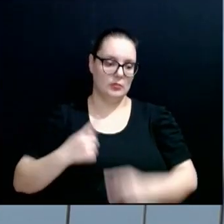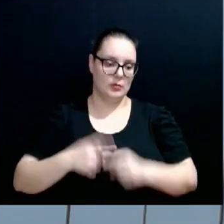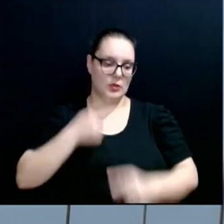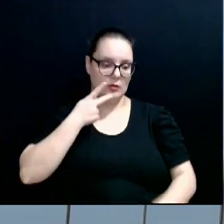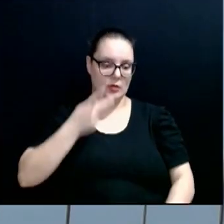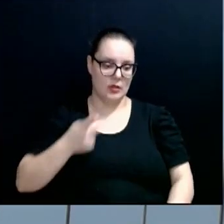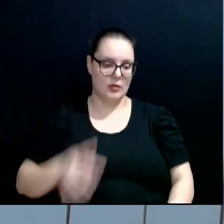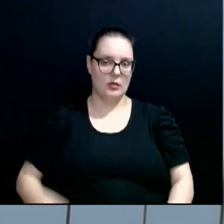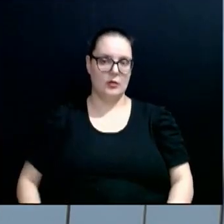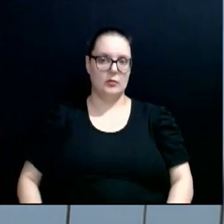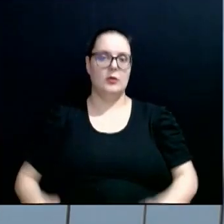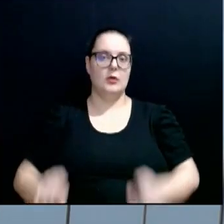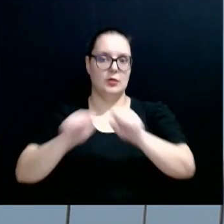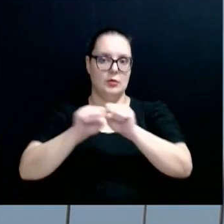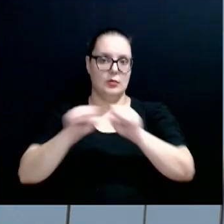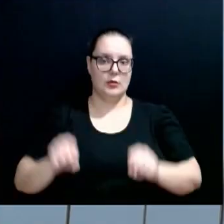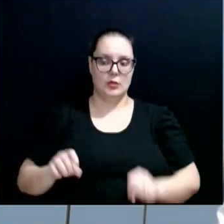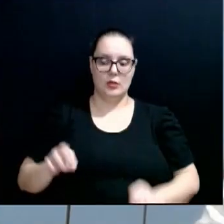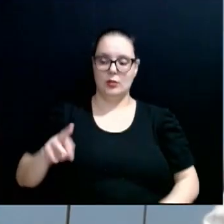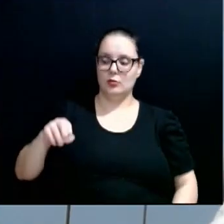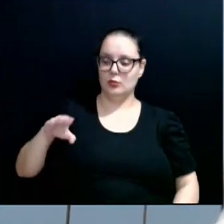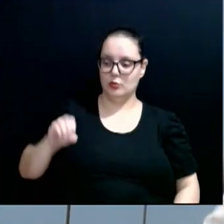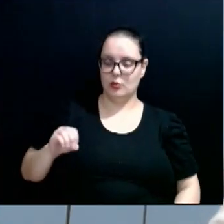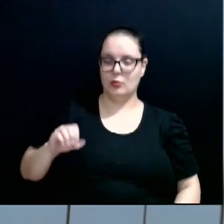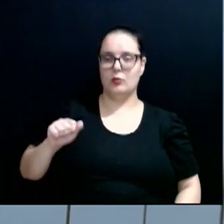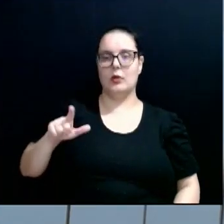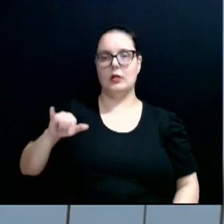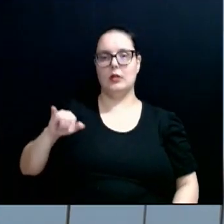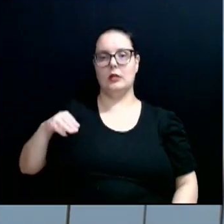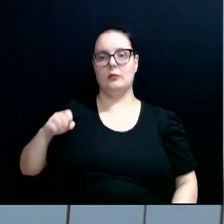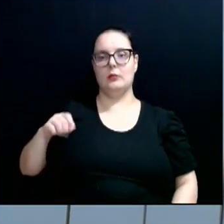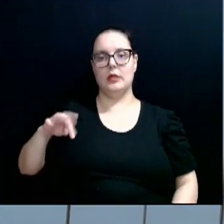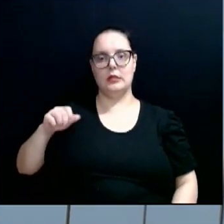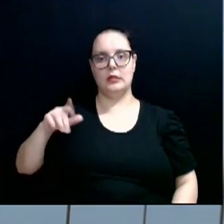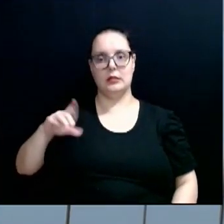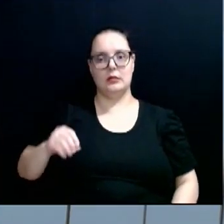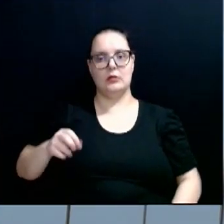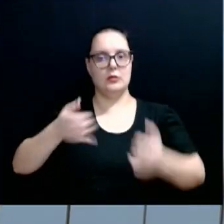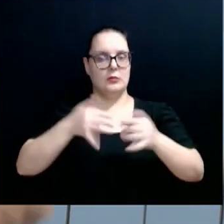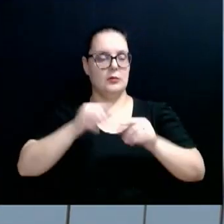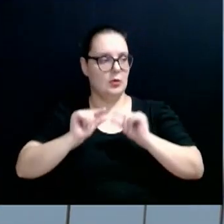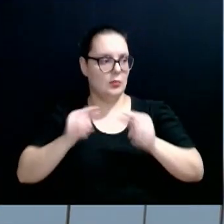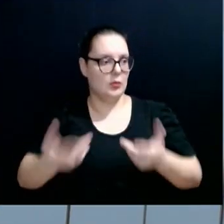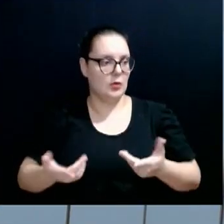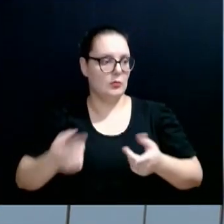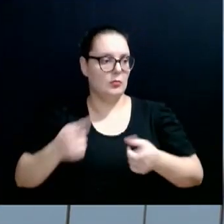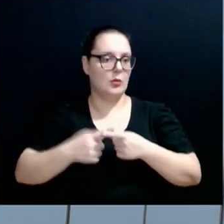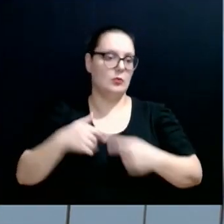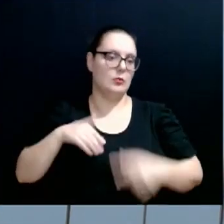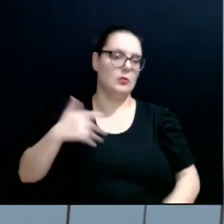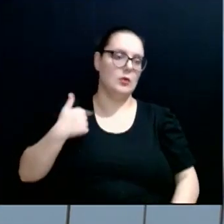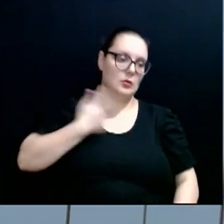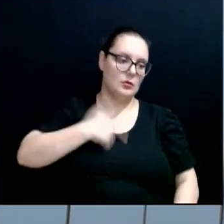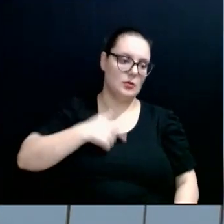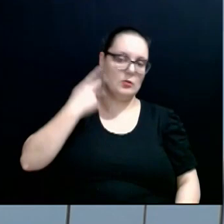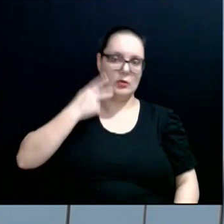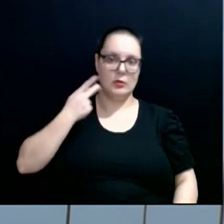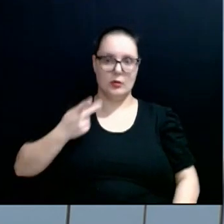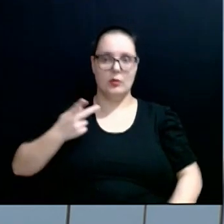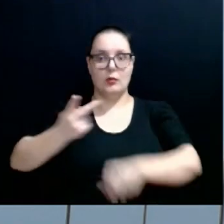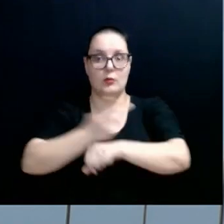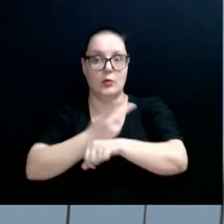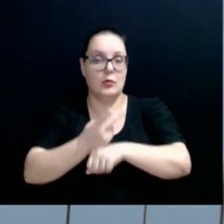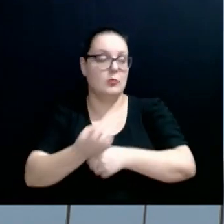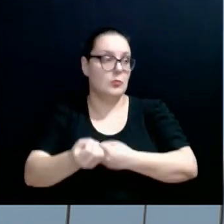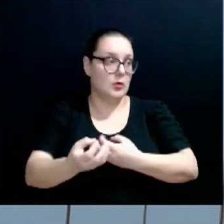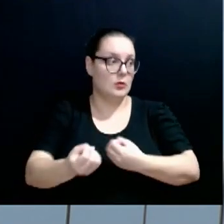sistemas tronco alimentado. Explica um pouquinho, porque por mais que nós, vereadores, buscamos informações, nada